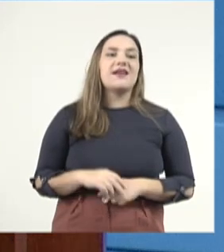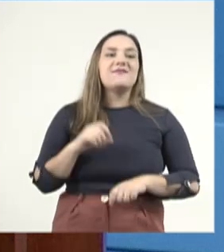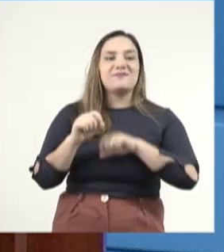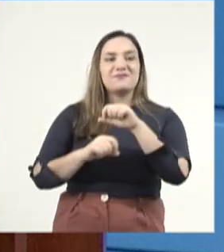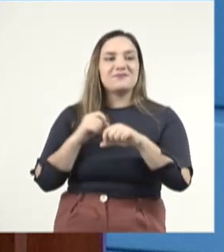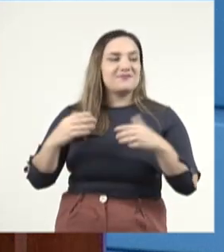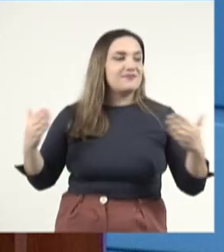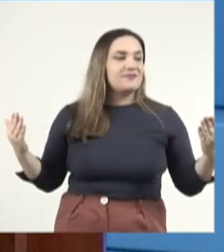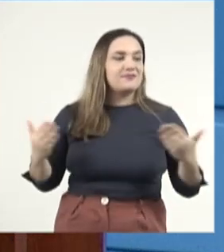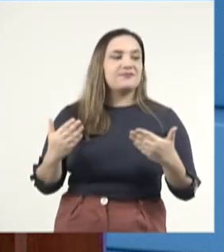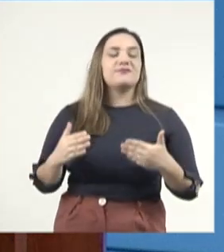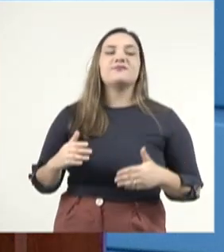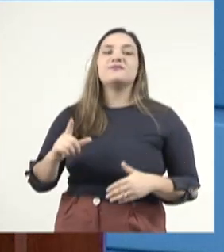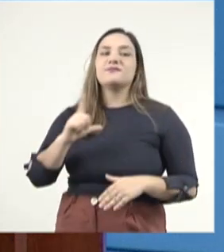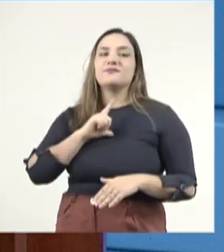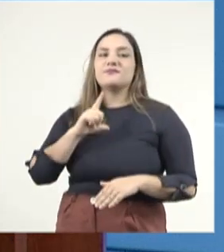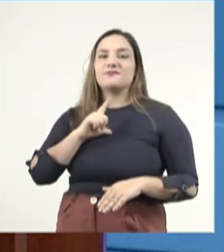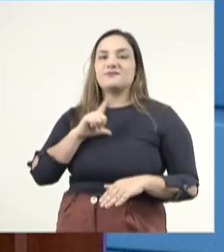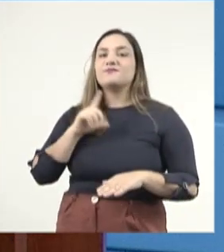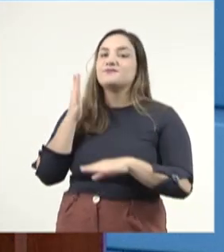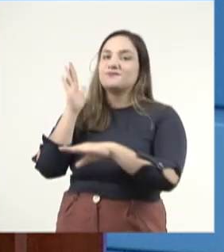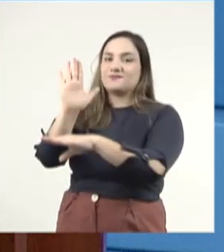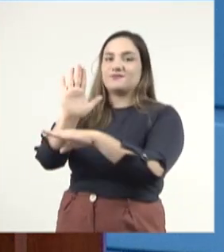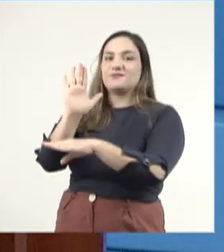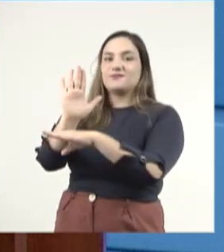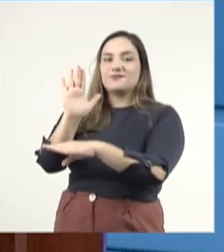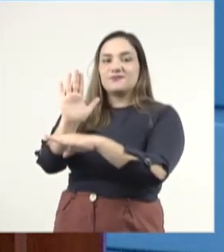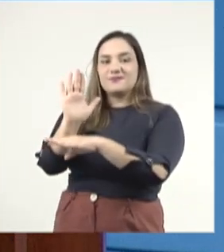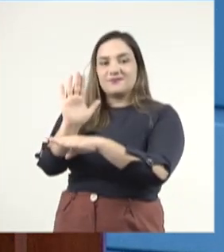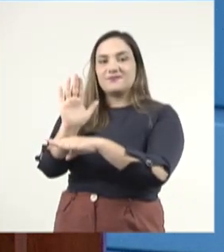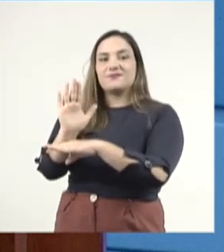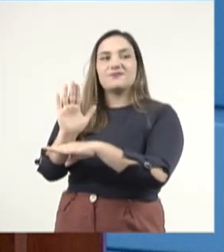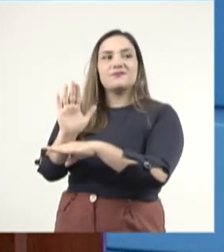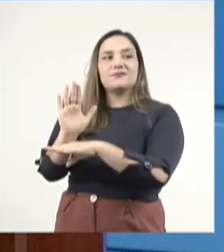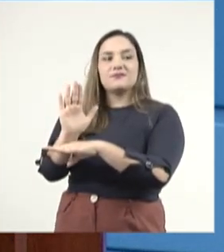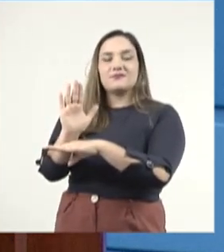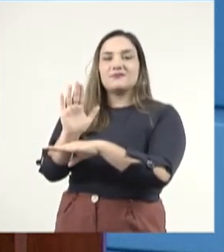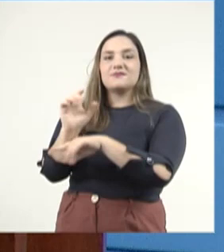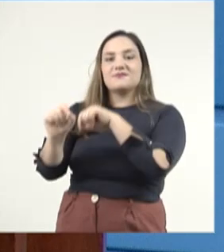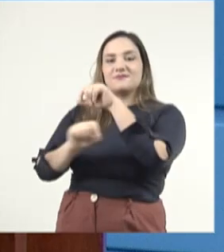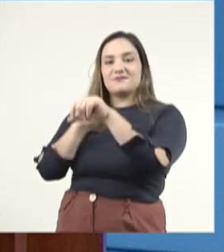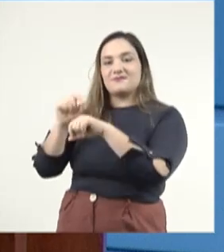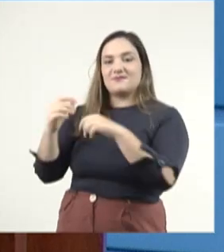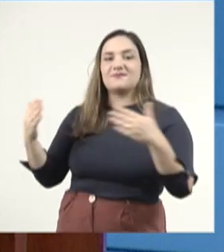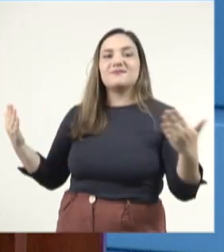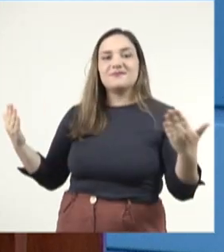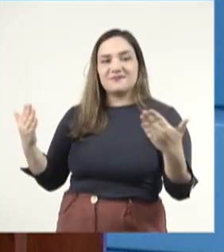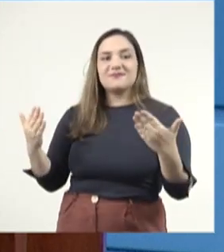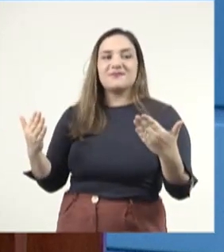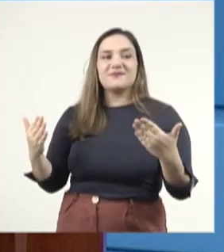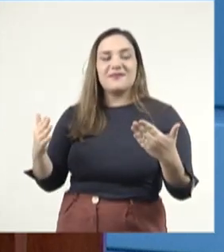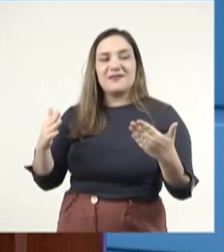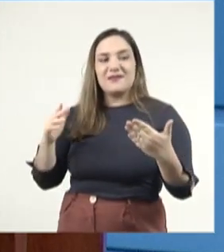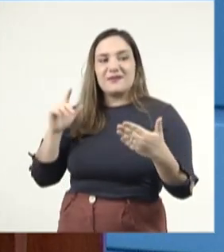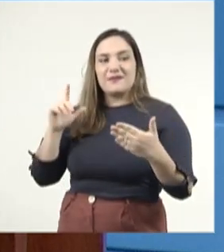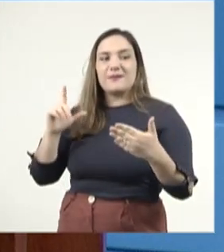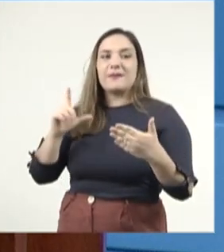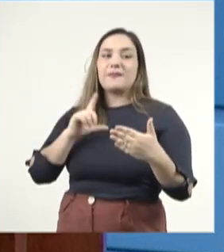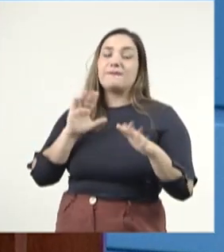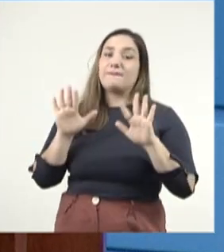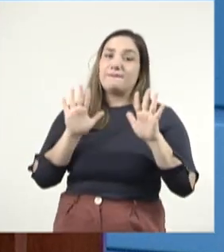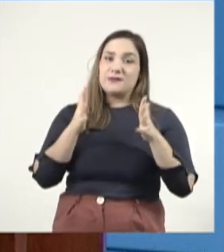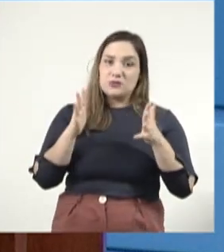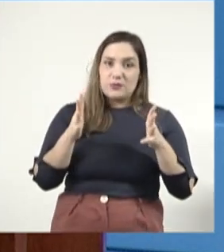prever assistência em regime de exercícios domiciliares com acompanhamento da escola por, no